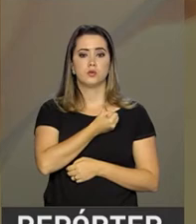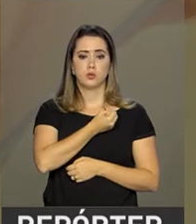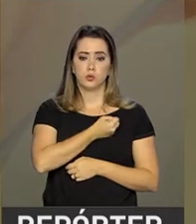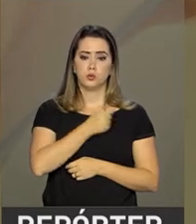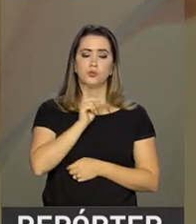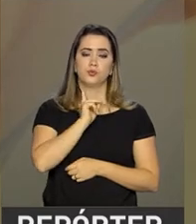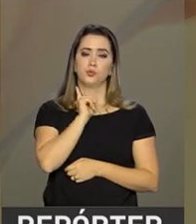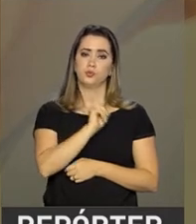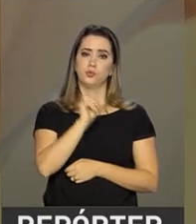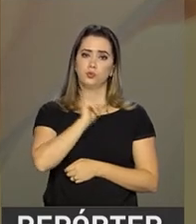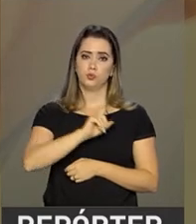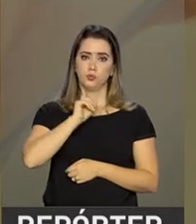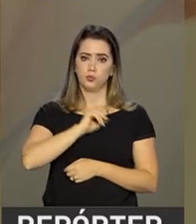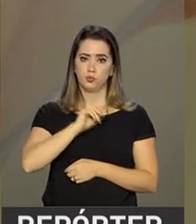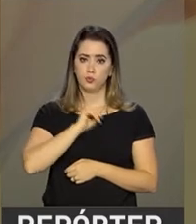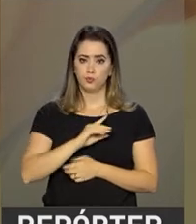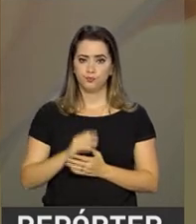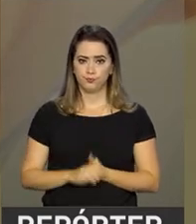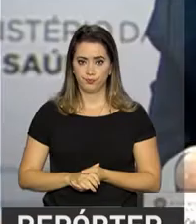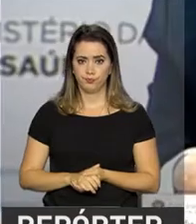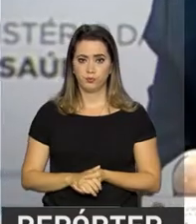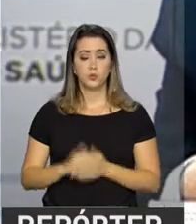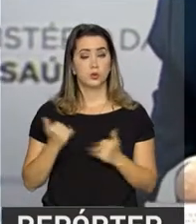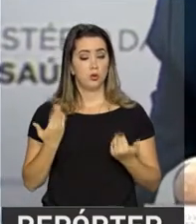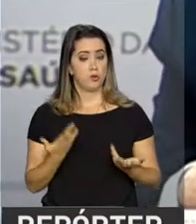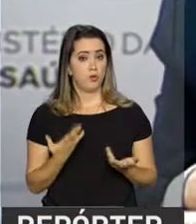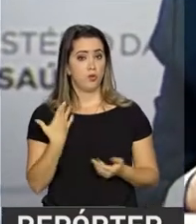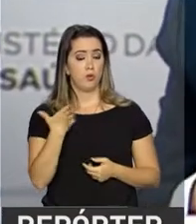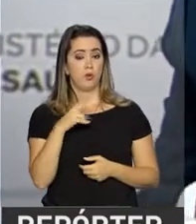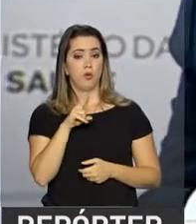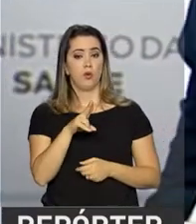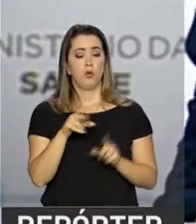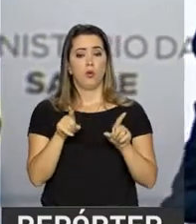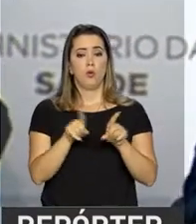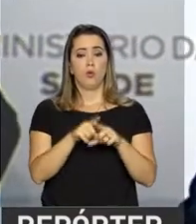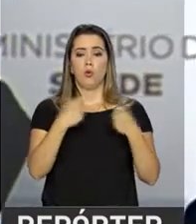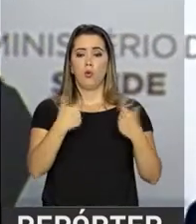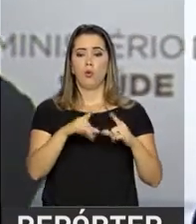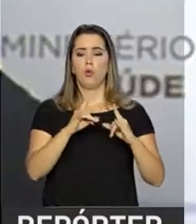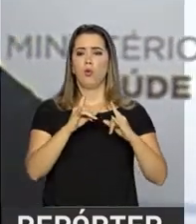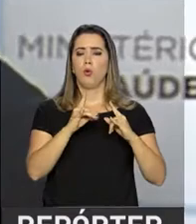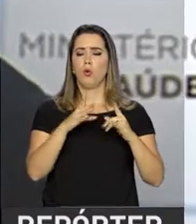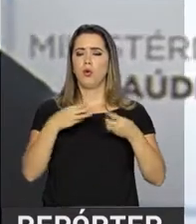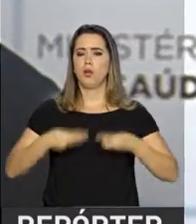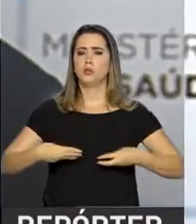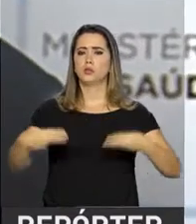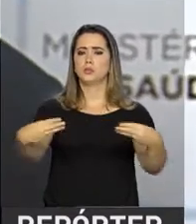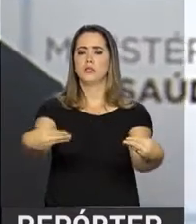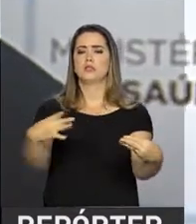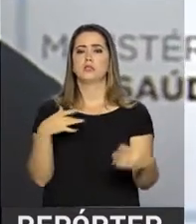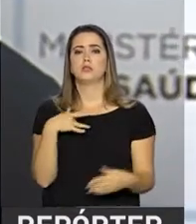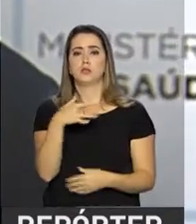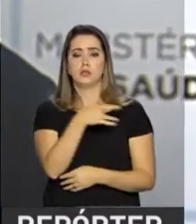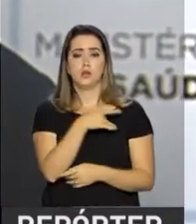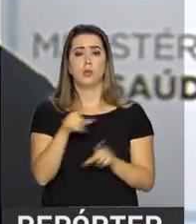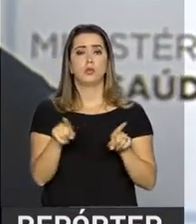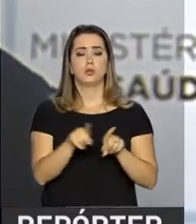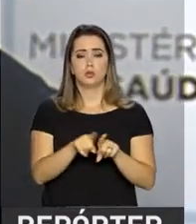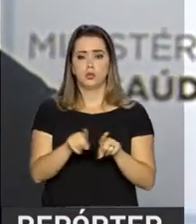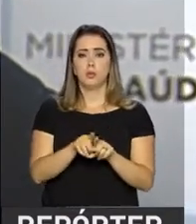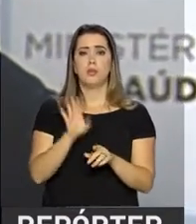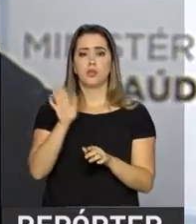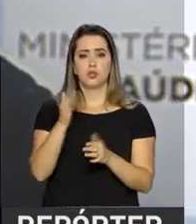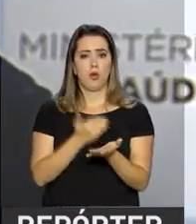com os números de minas gerais o instituto evandro chagas ligado ao ministério da saúde também anunciou estudos